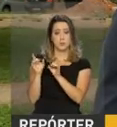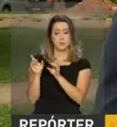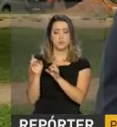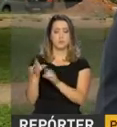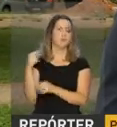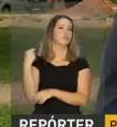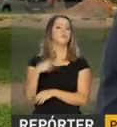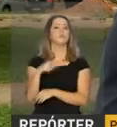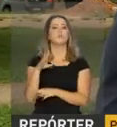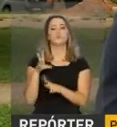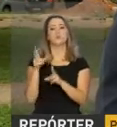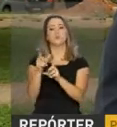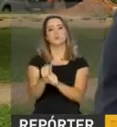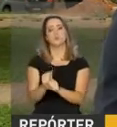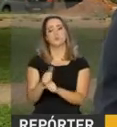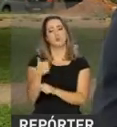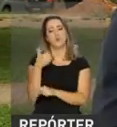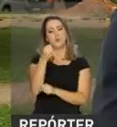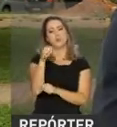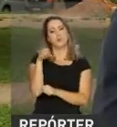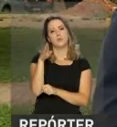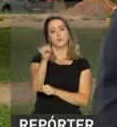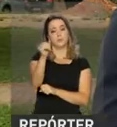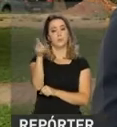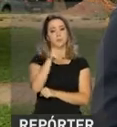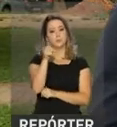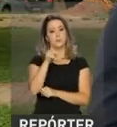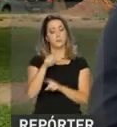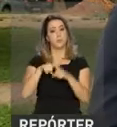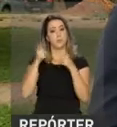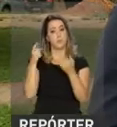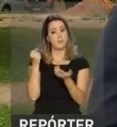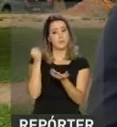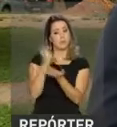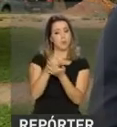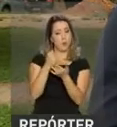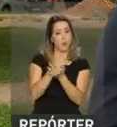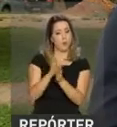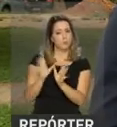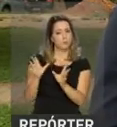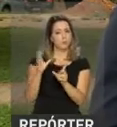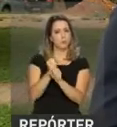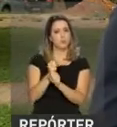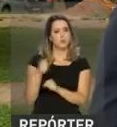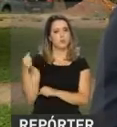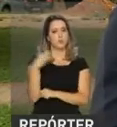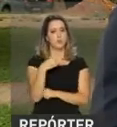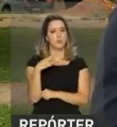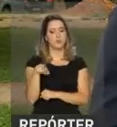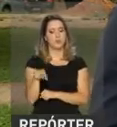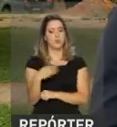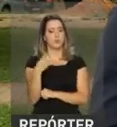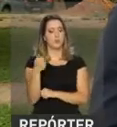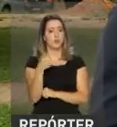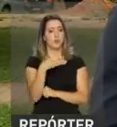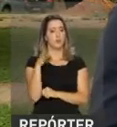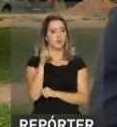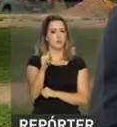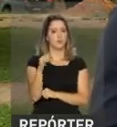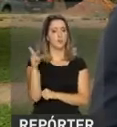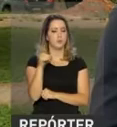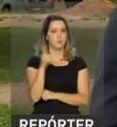totalizaram 16 bilhões de dólares já as importações somaram 13 bilhões de dólares de janeiro